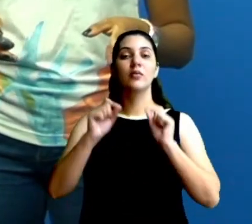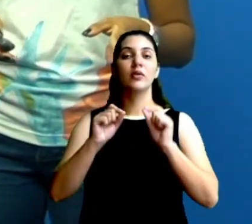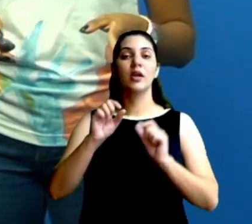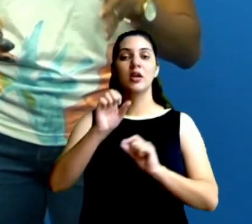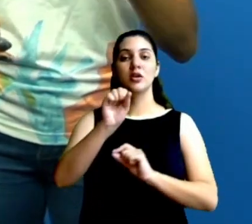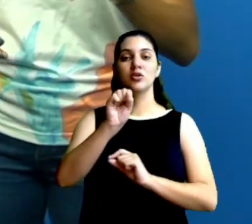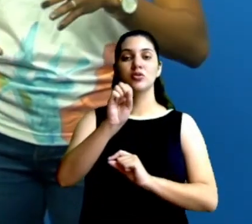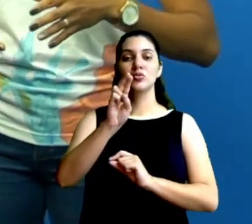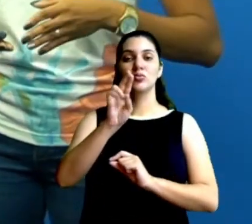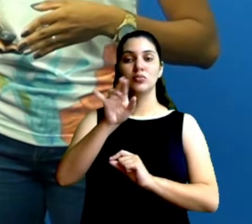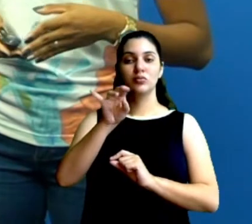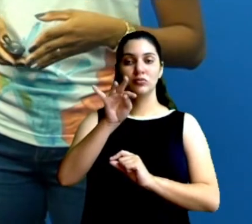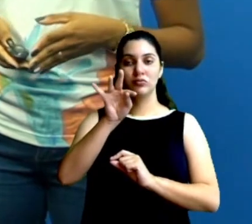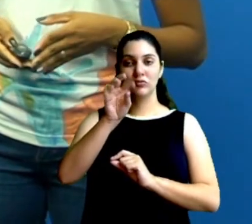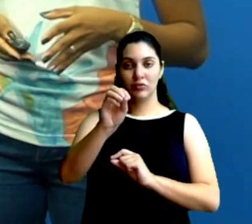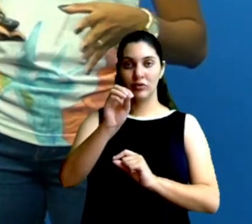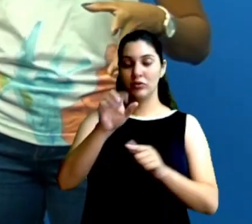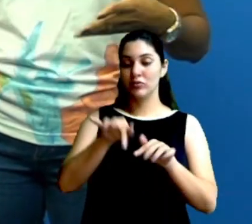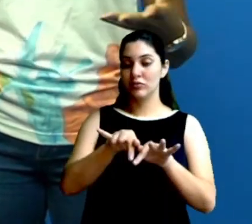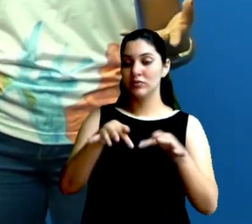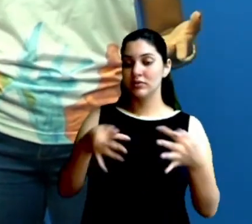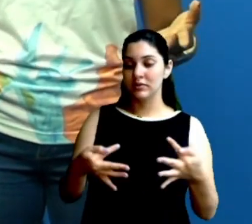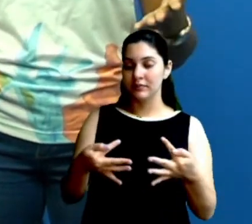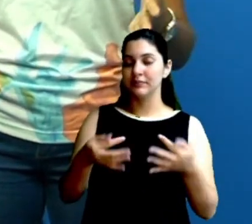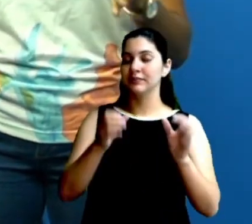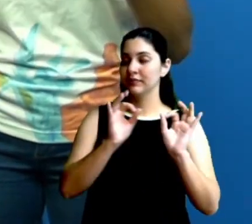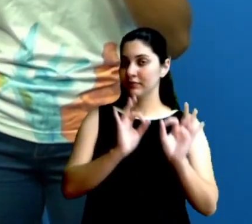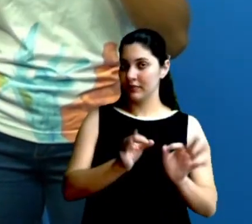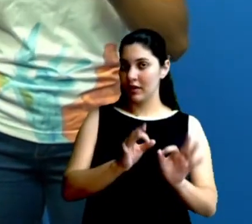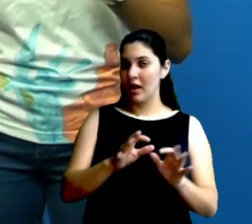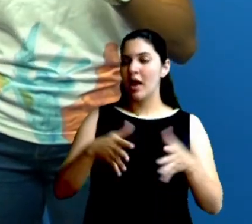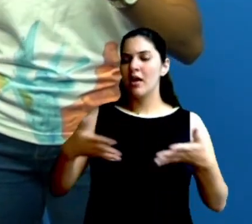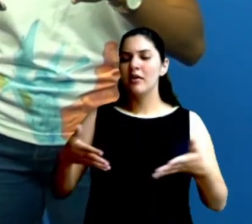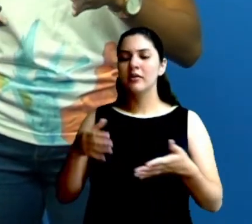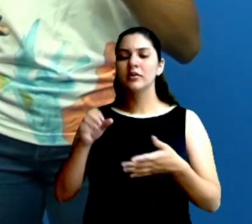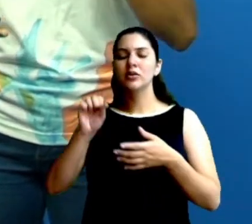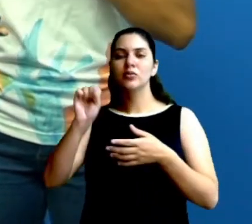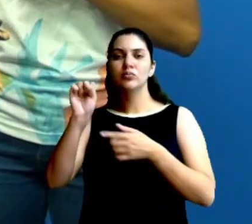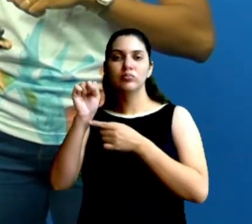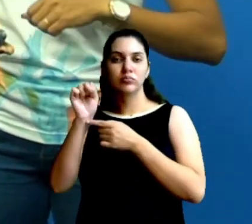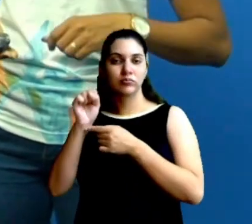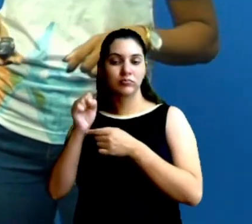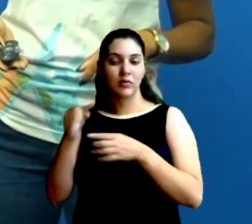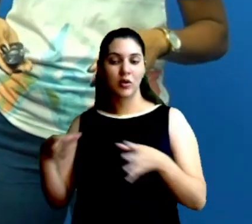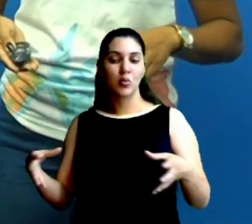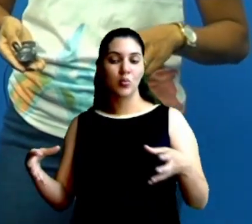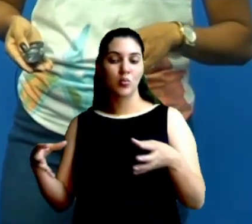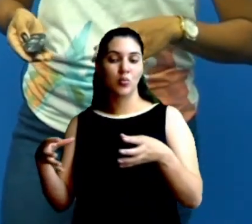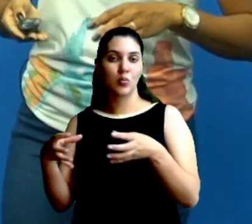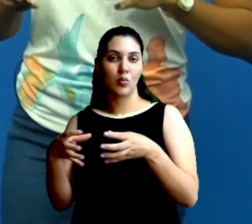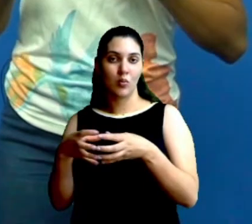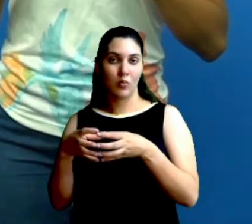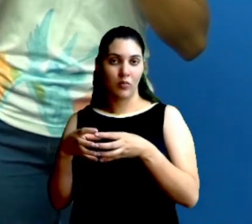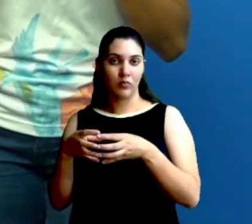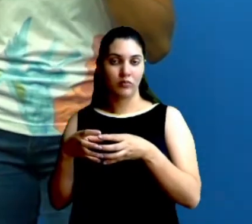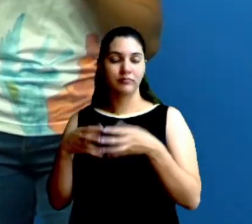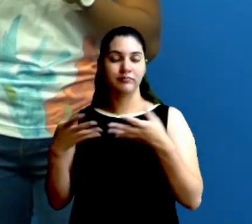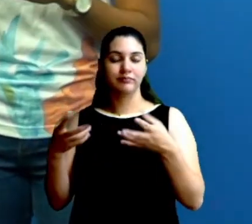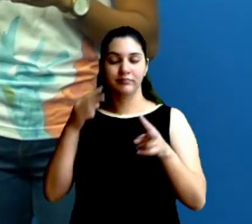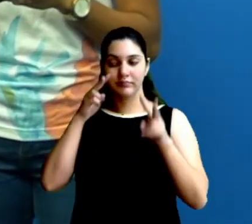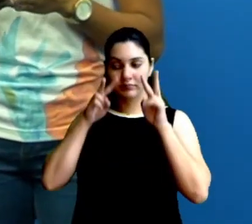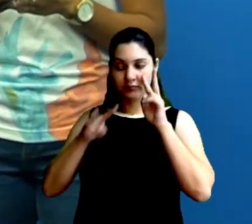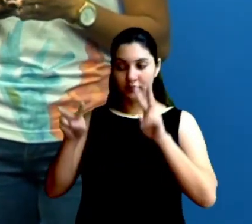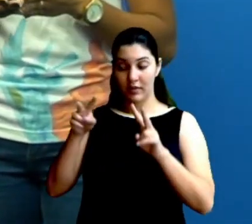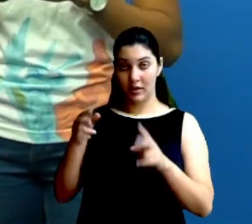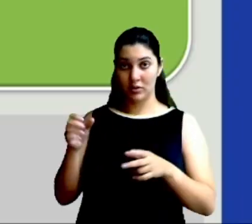simples. E quando o sujeito for composto? O que é que a gente vai fazer quando ele for composto? Então, observa.